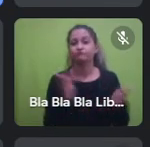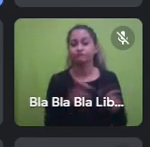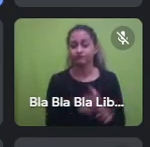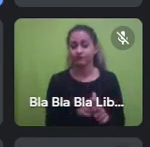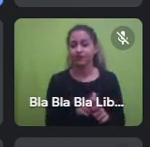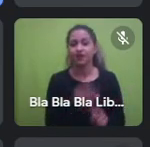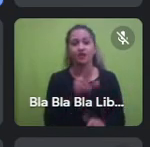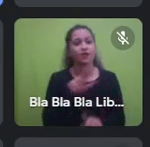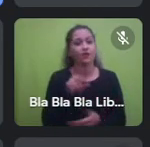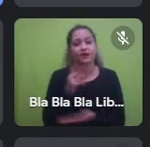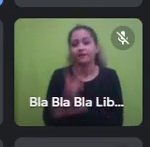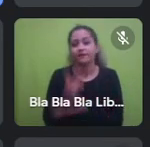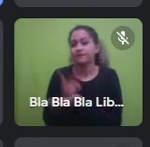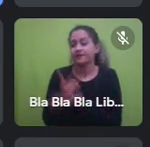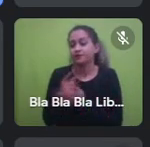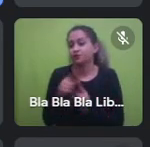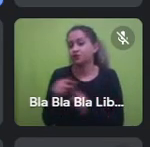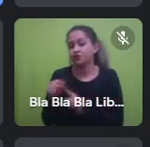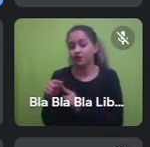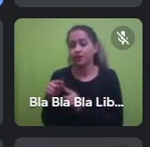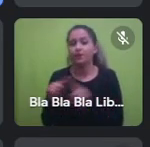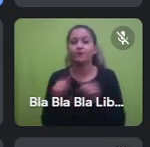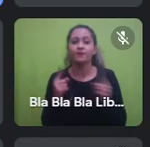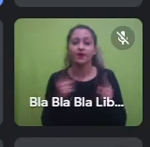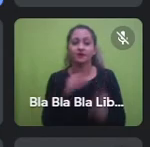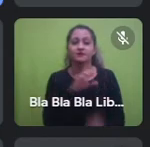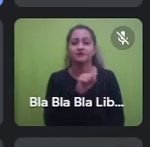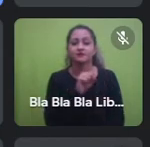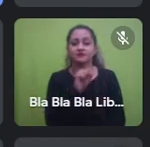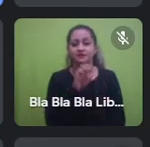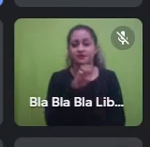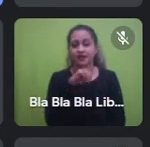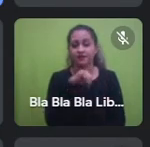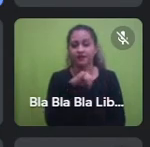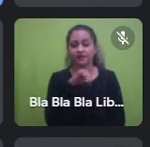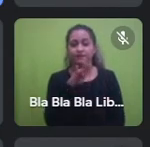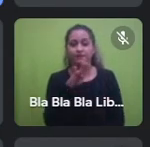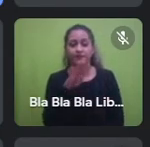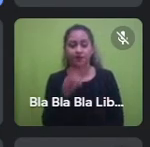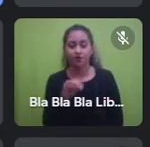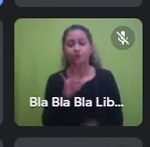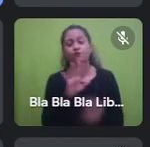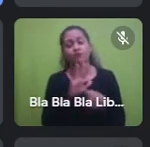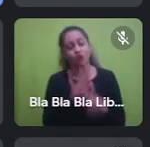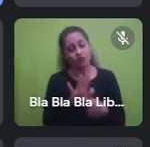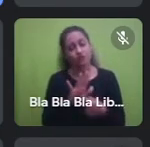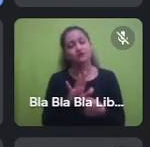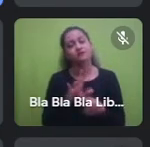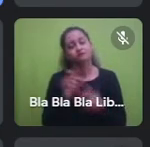são as mesmas espécies, mas o ICMBio, ele nos